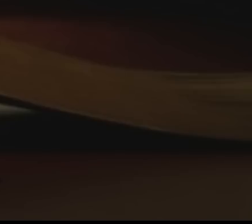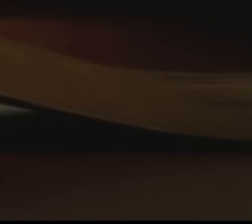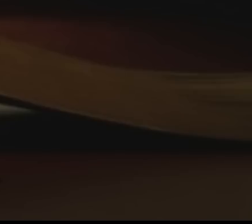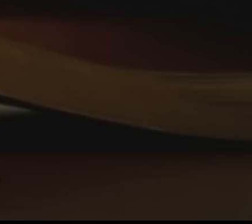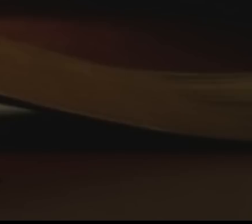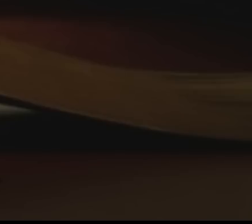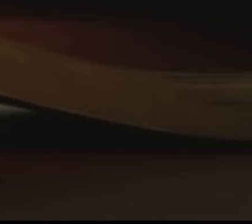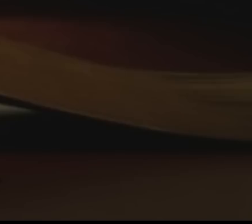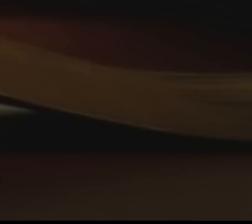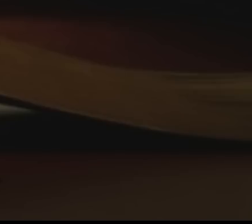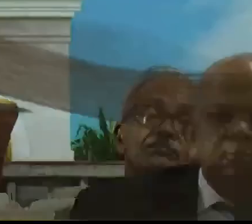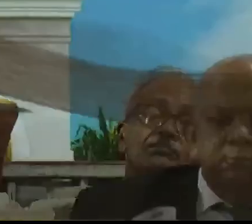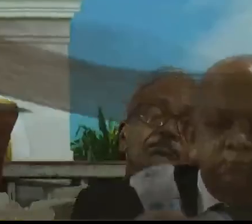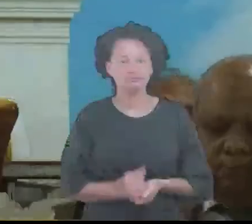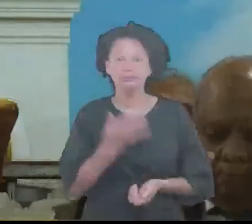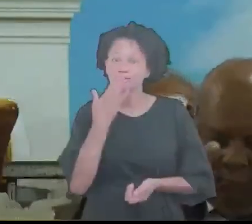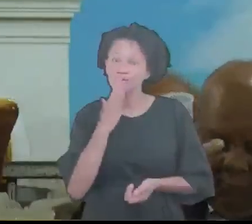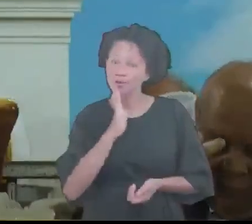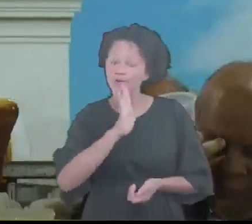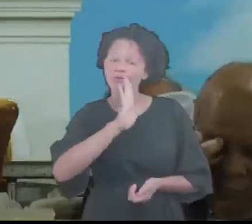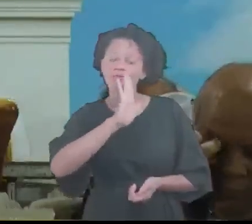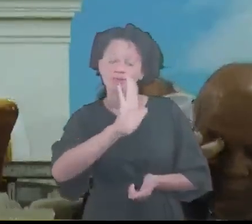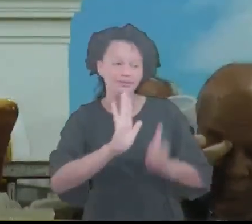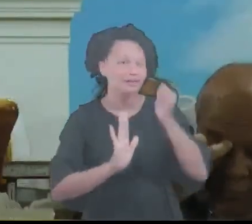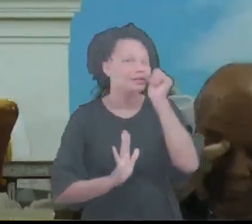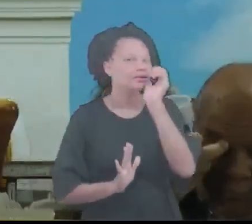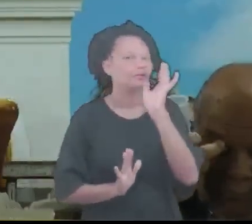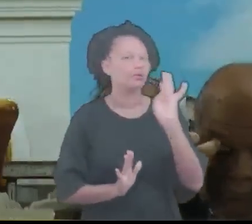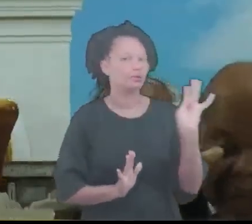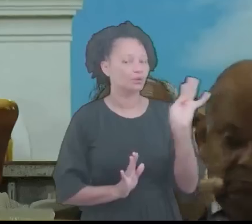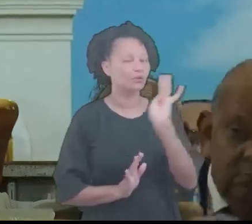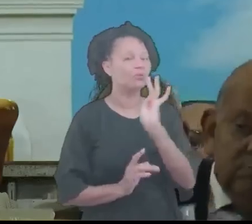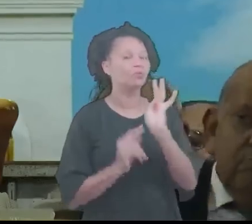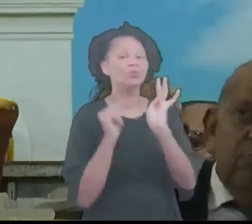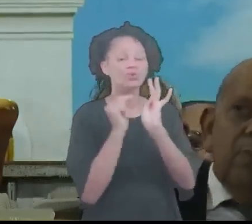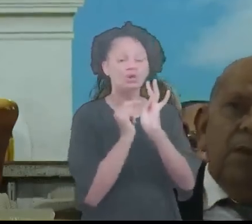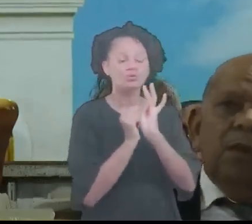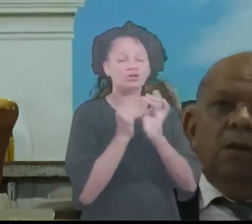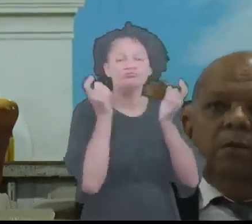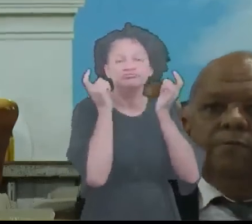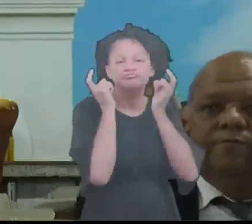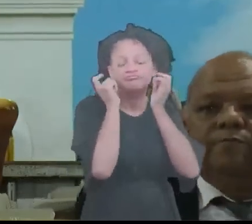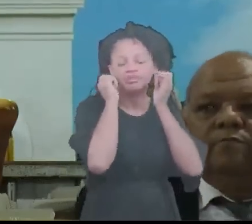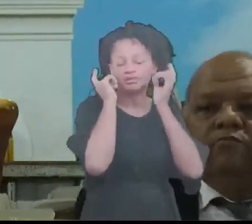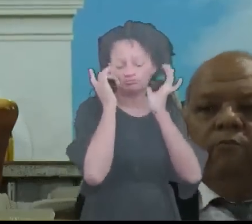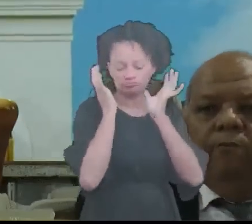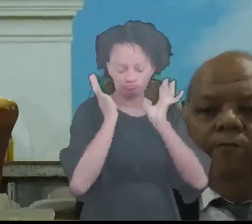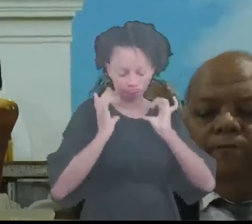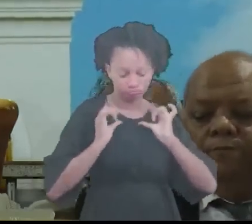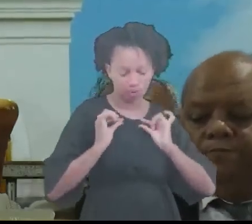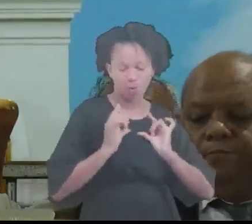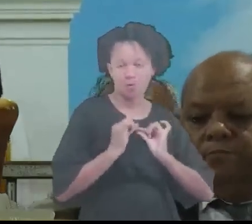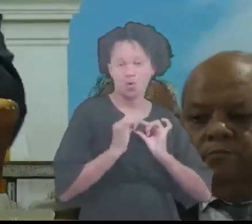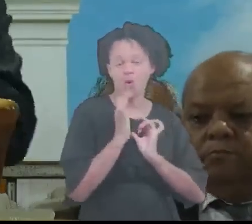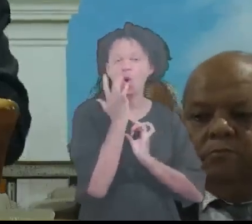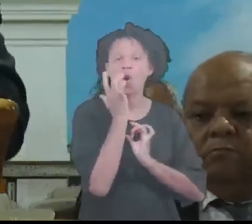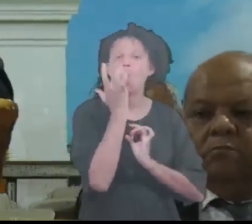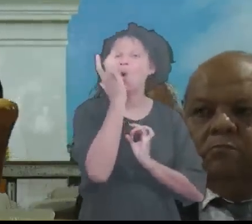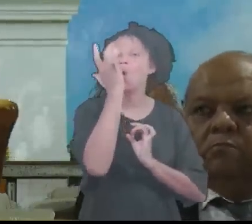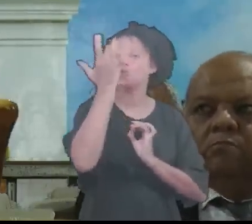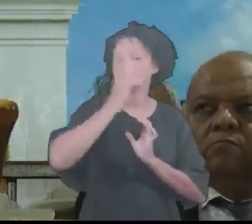prometendo à noiva. Ele está prometendo à noiva joias. Joias de ouro